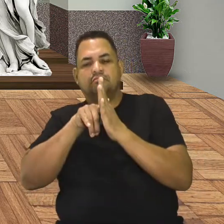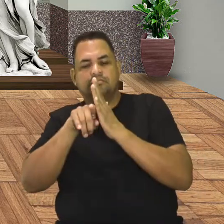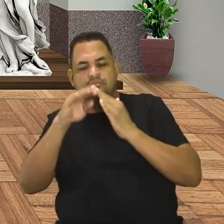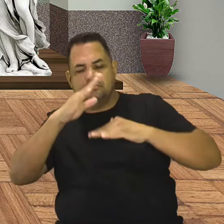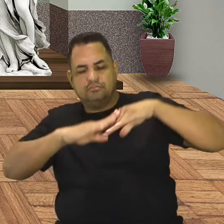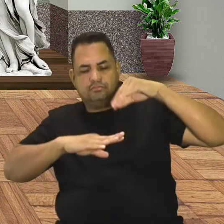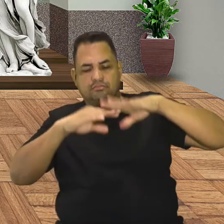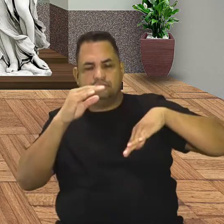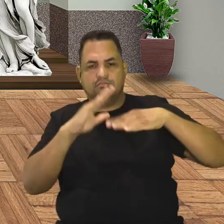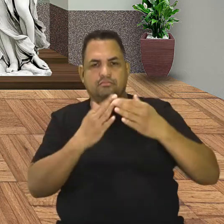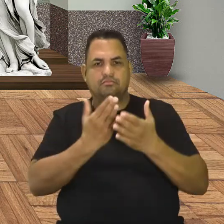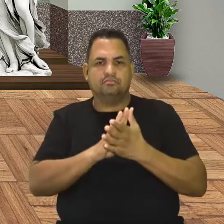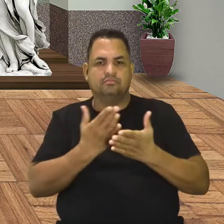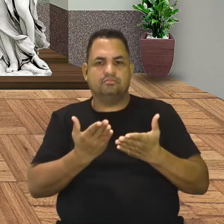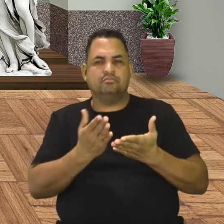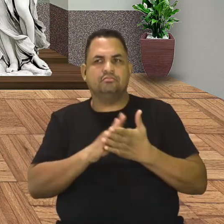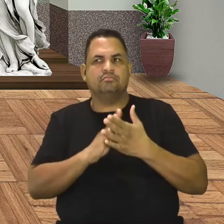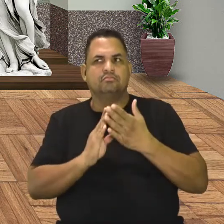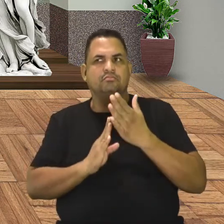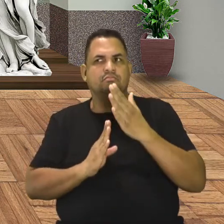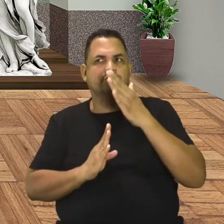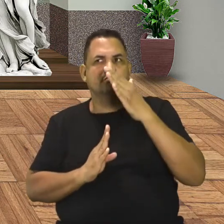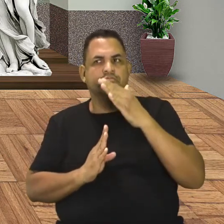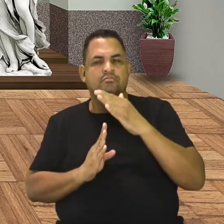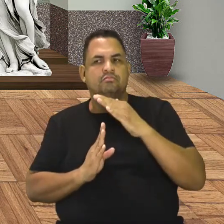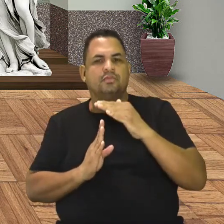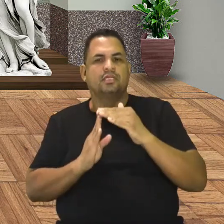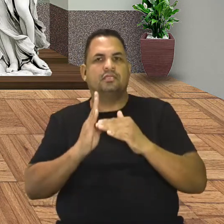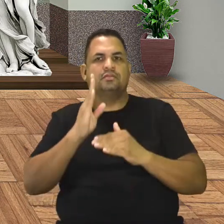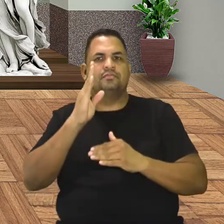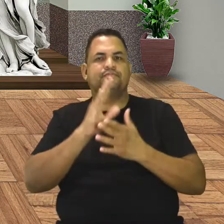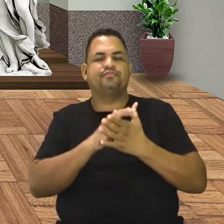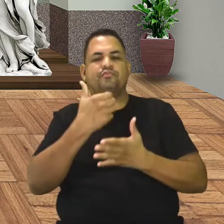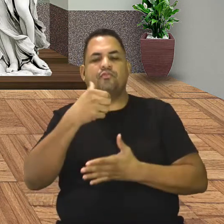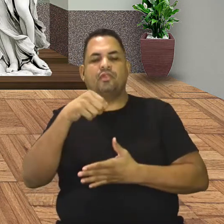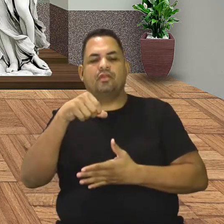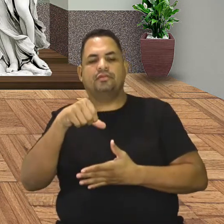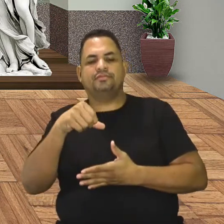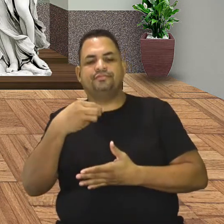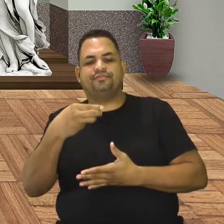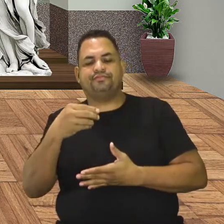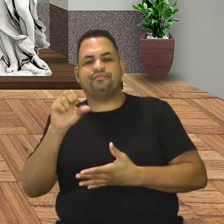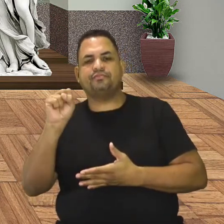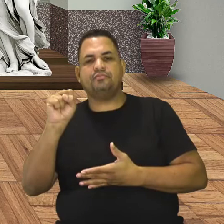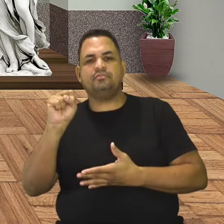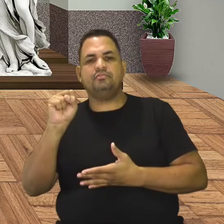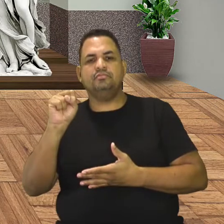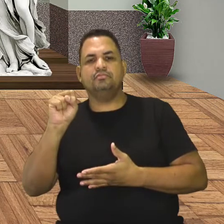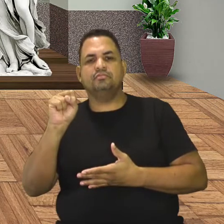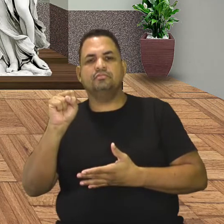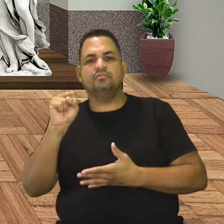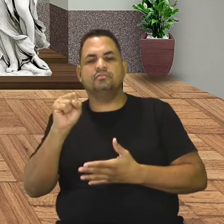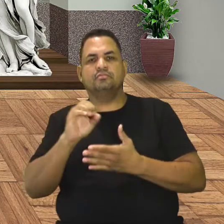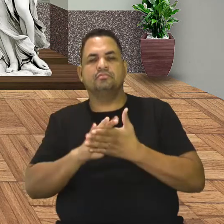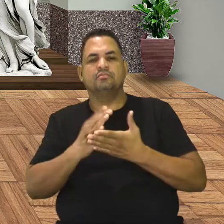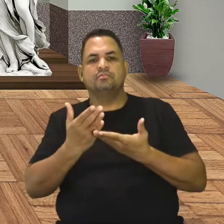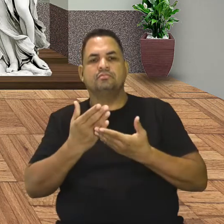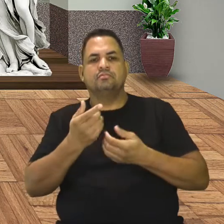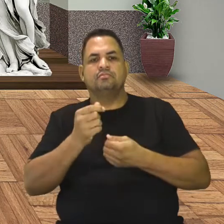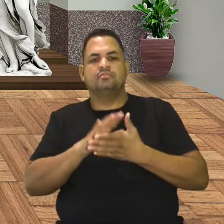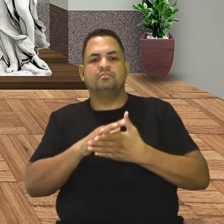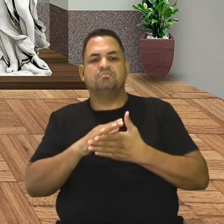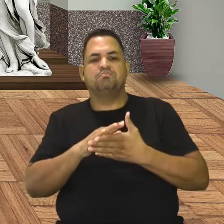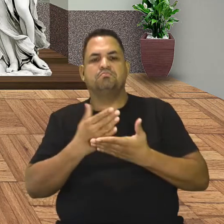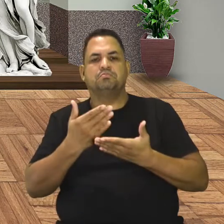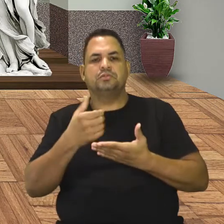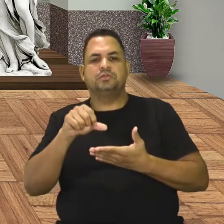China ela vai chegar na década de mais ou menos ali 1938 e tudo, como a maior potência do